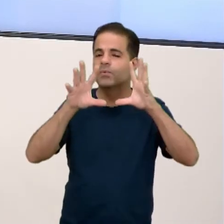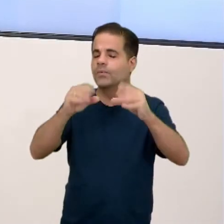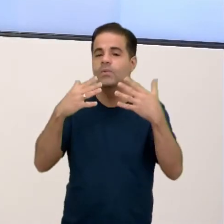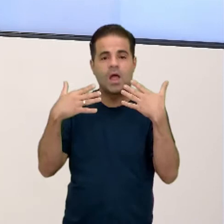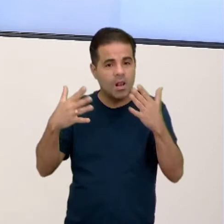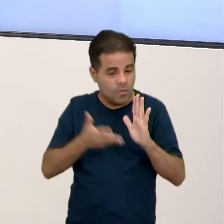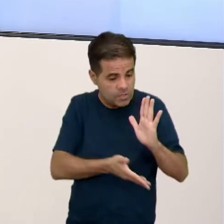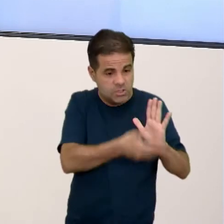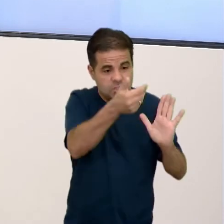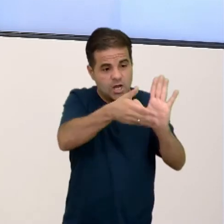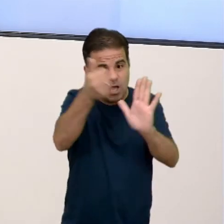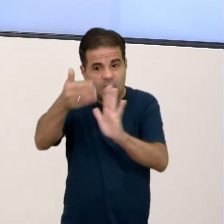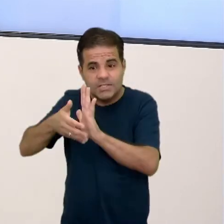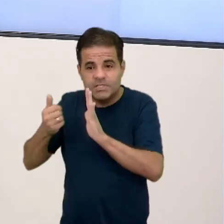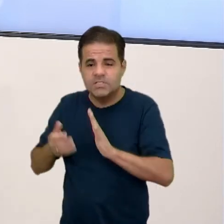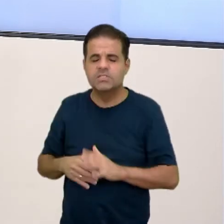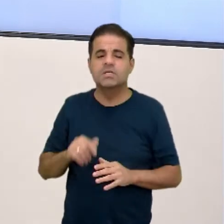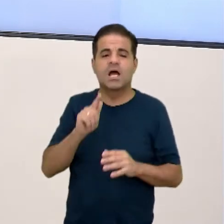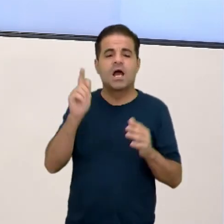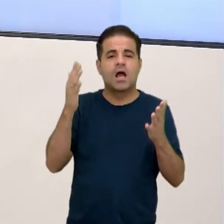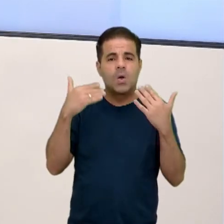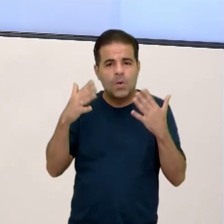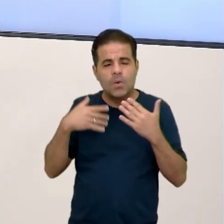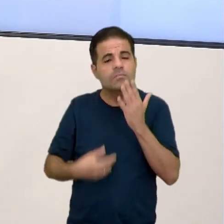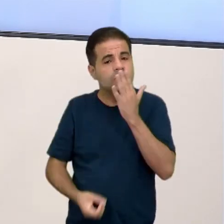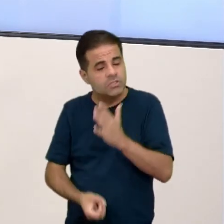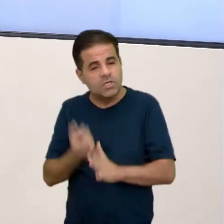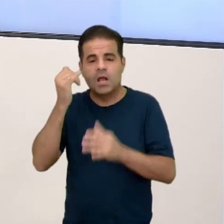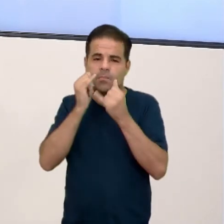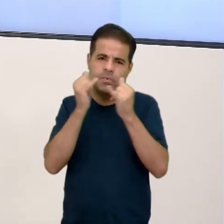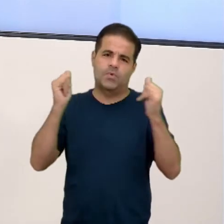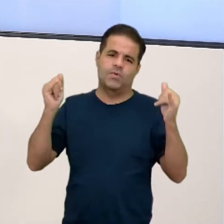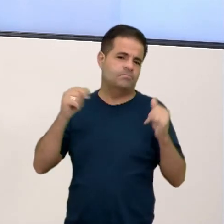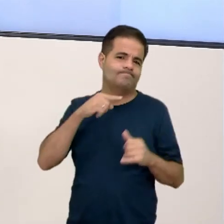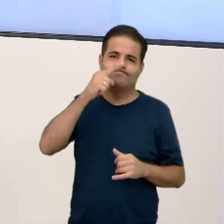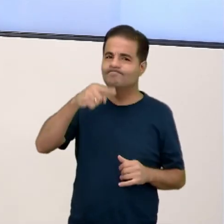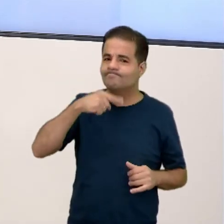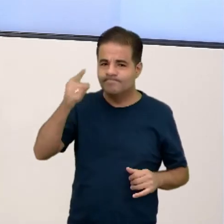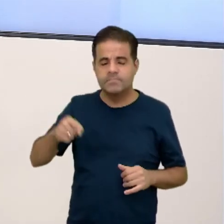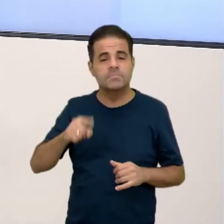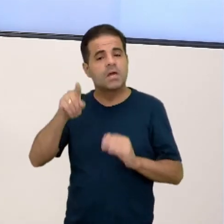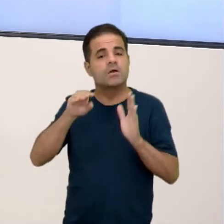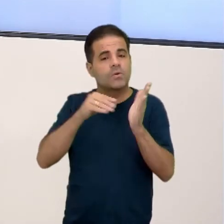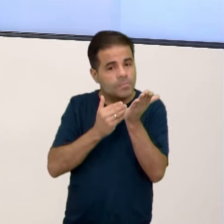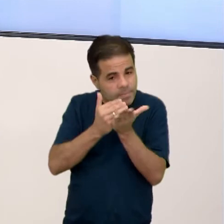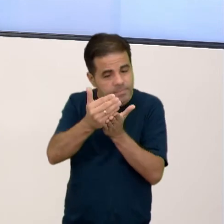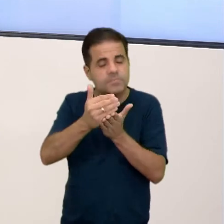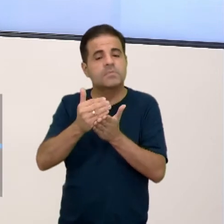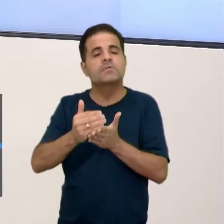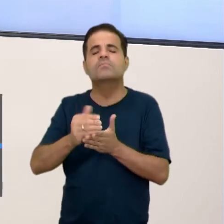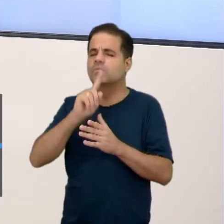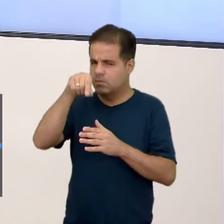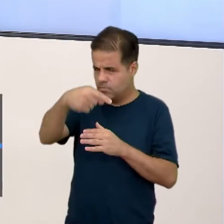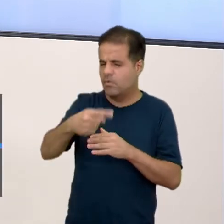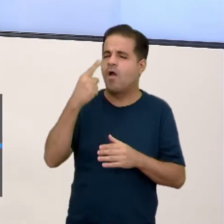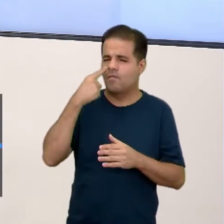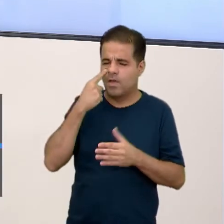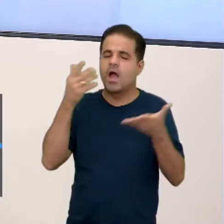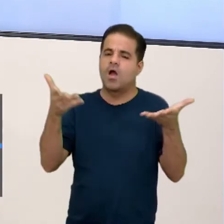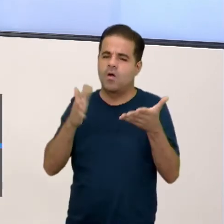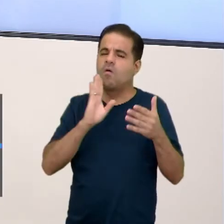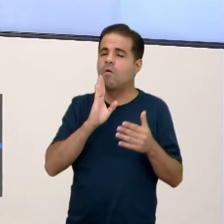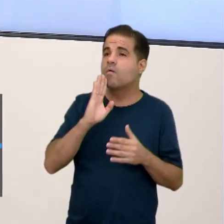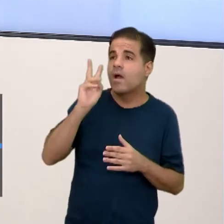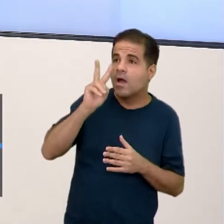você retira desse gás para girar a turbina. É um princípio físico que a gente vai conhecer agora. É